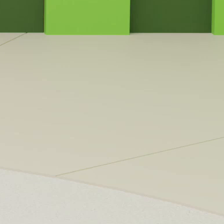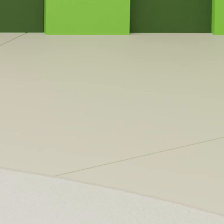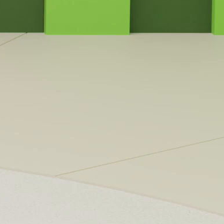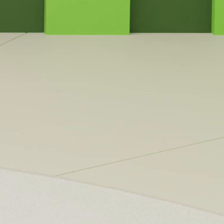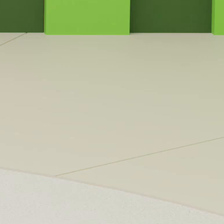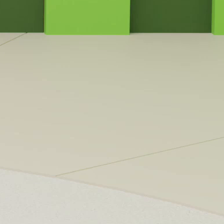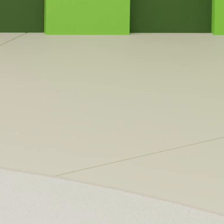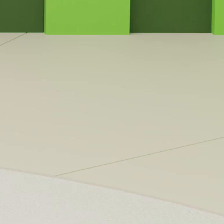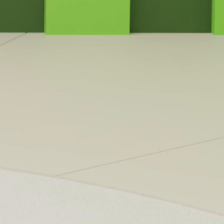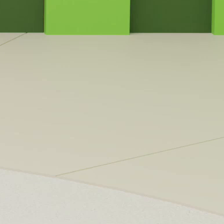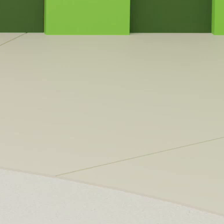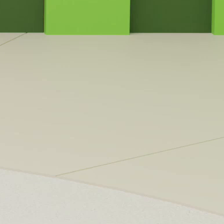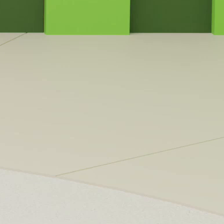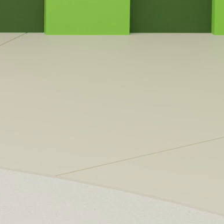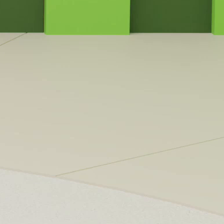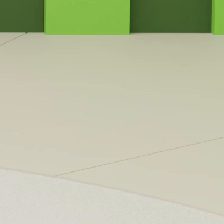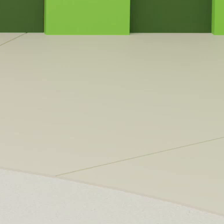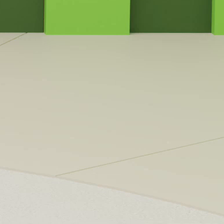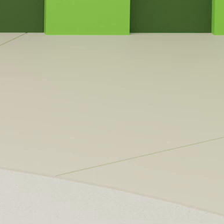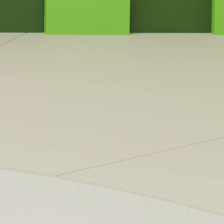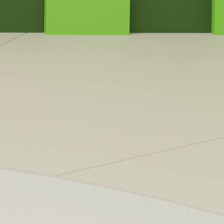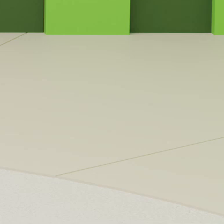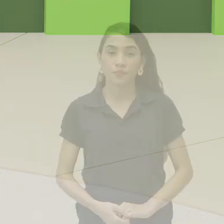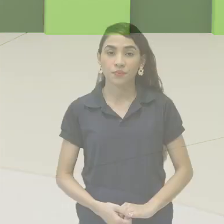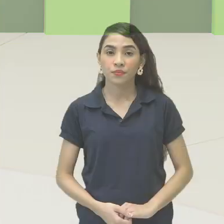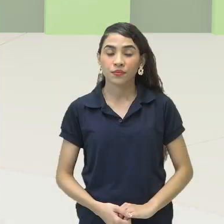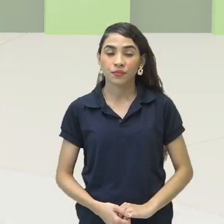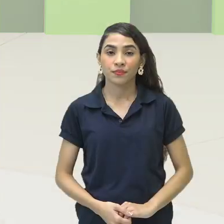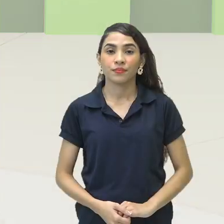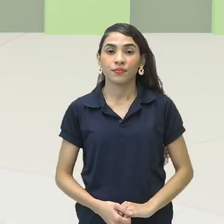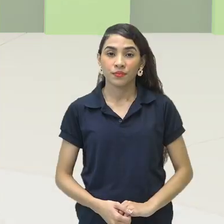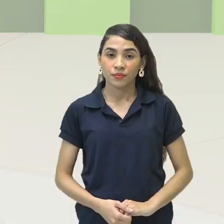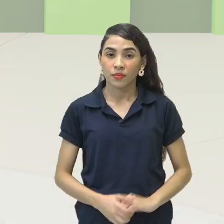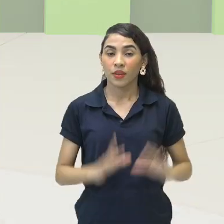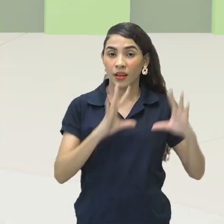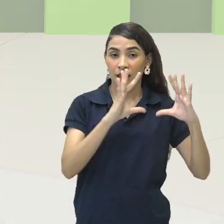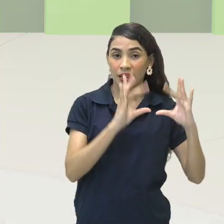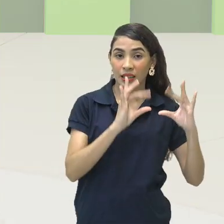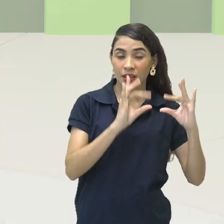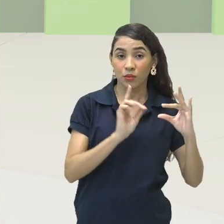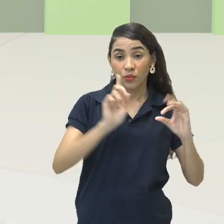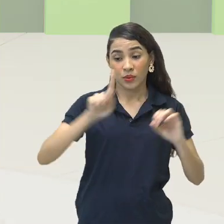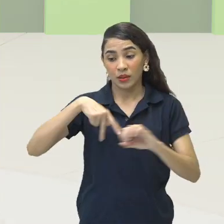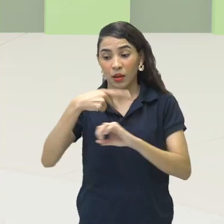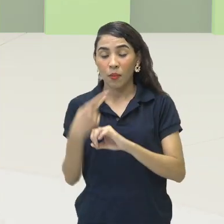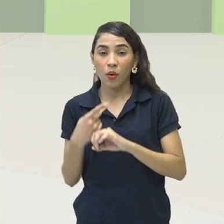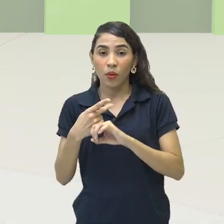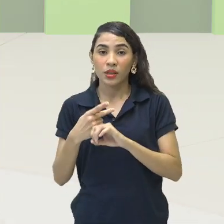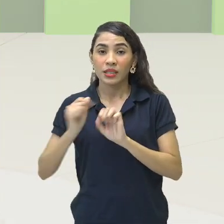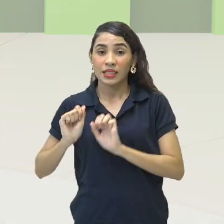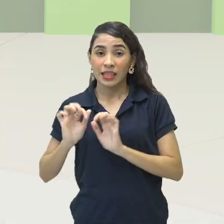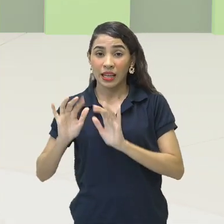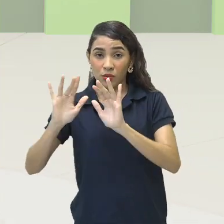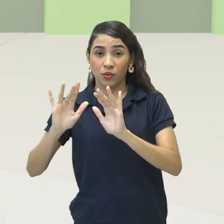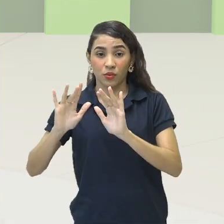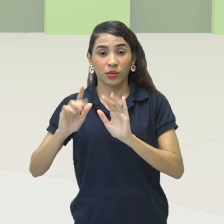Já o ponto de ebulição é quando passa do líquido para o gasoso. E por último, nós temos